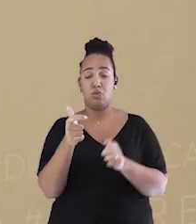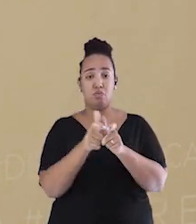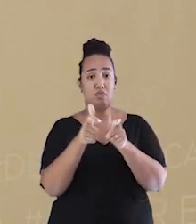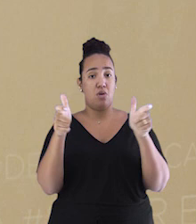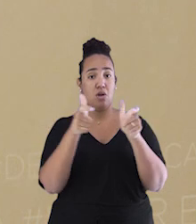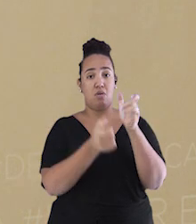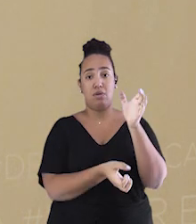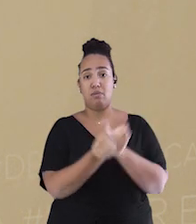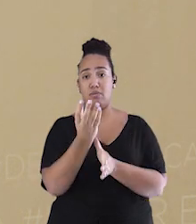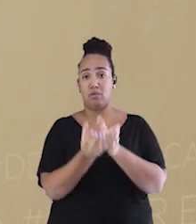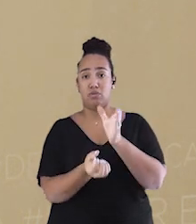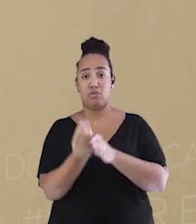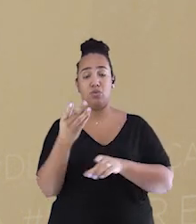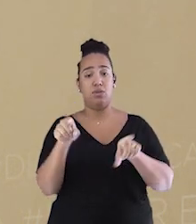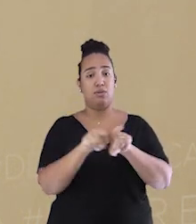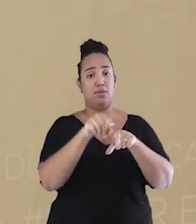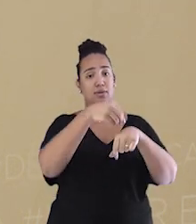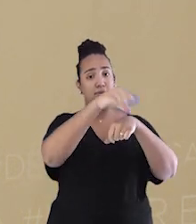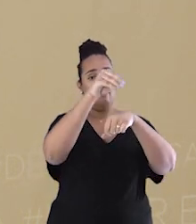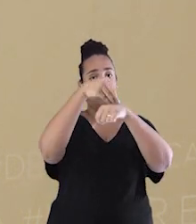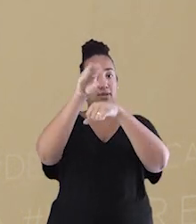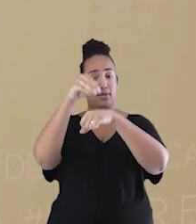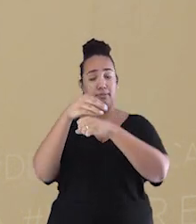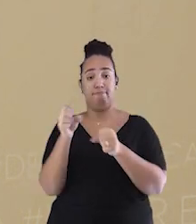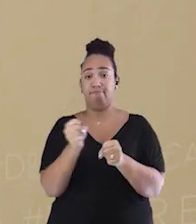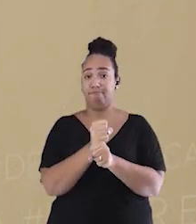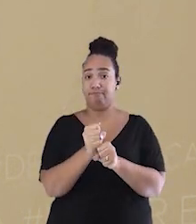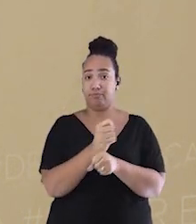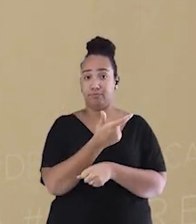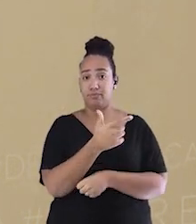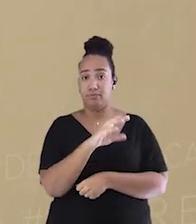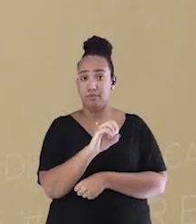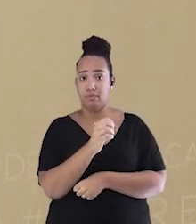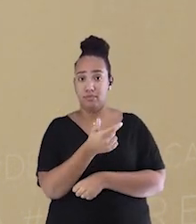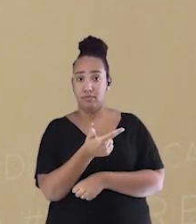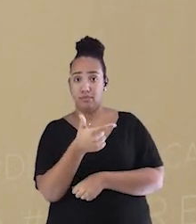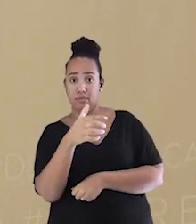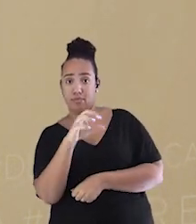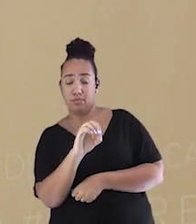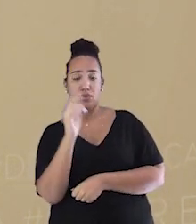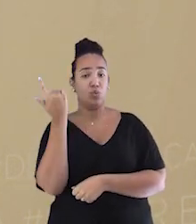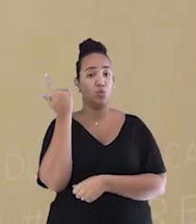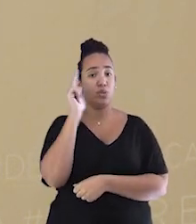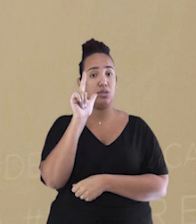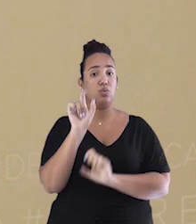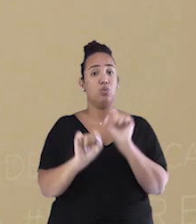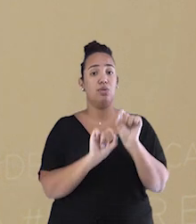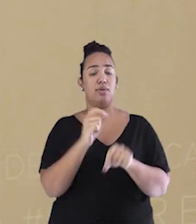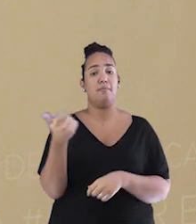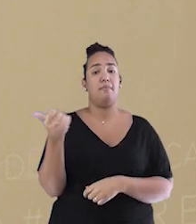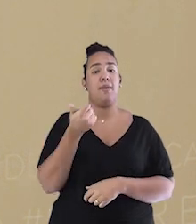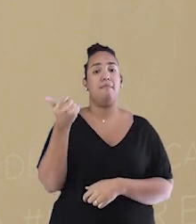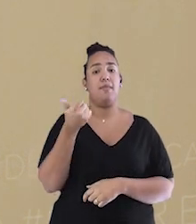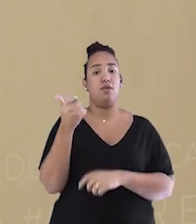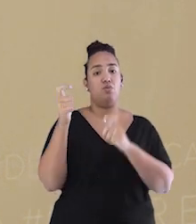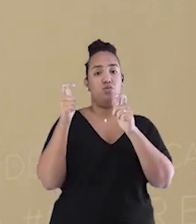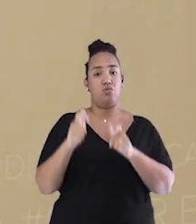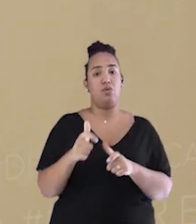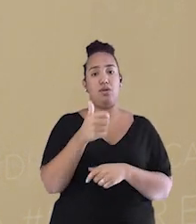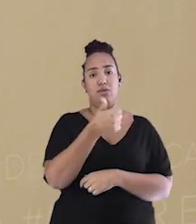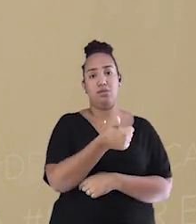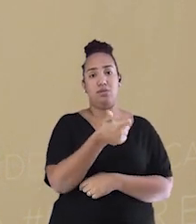maior produtor e exportador de soja. Em 2020, alcançou o primeiro lugar,